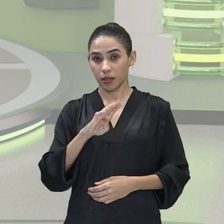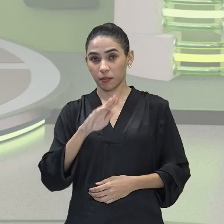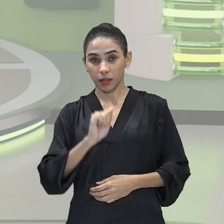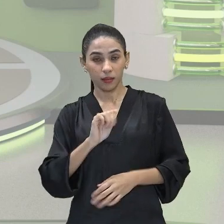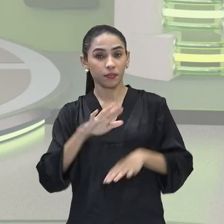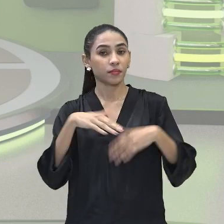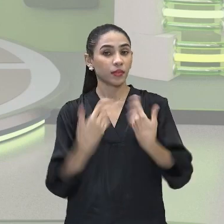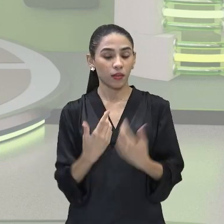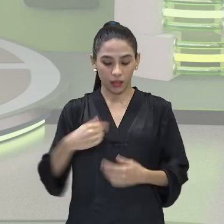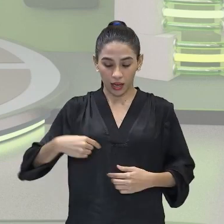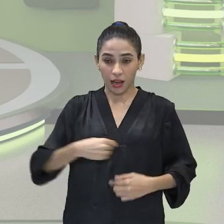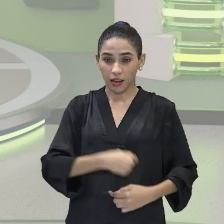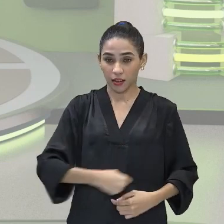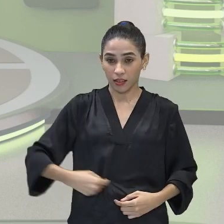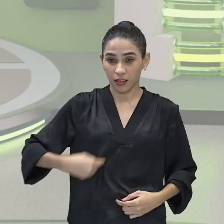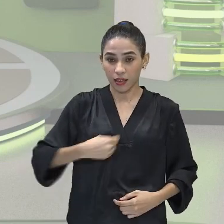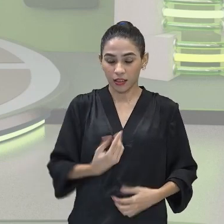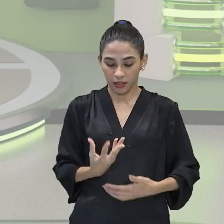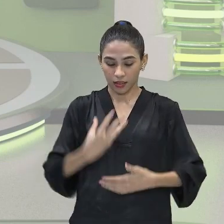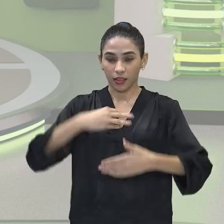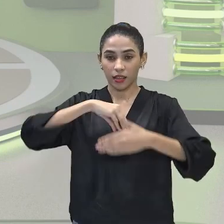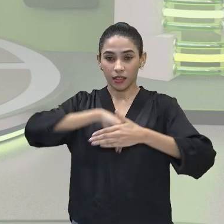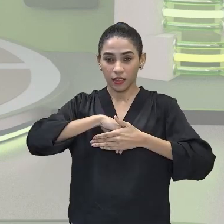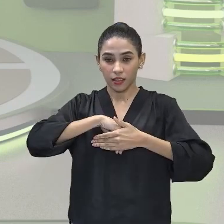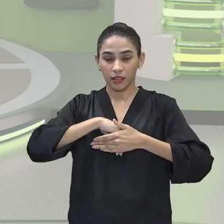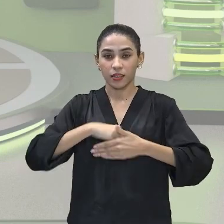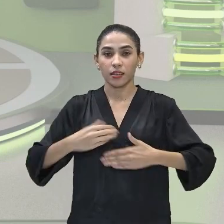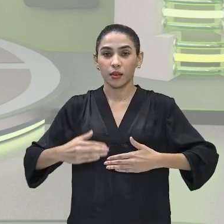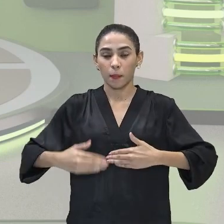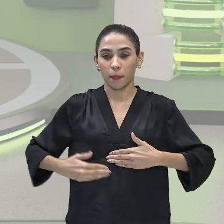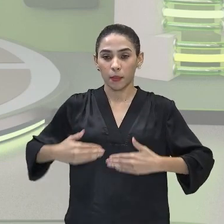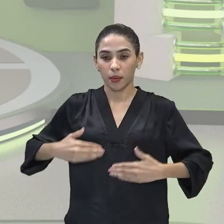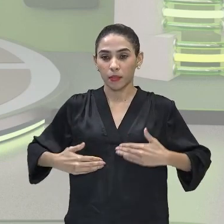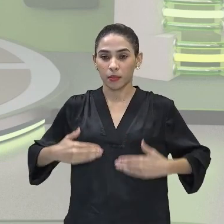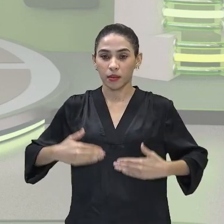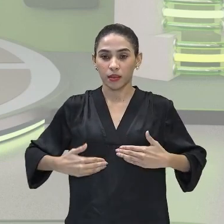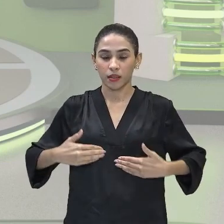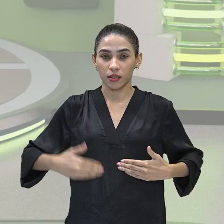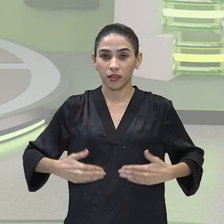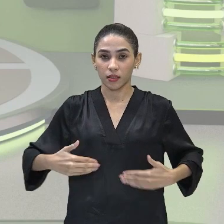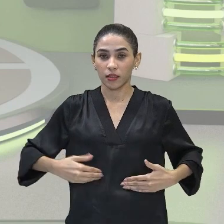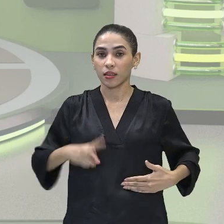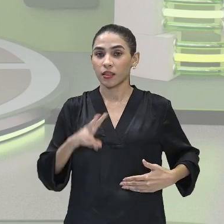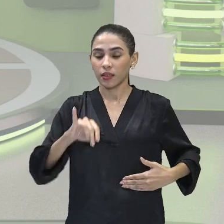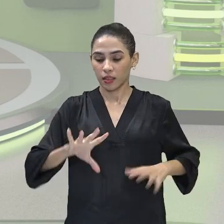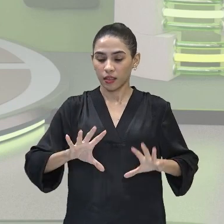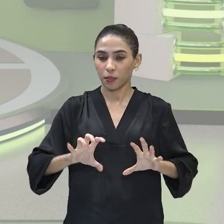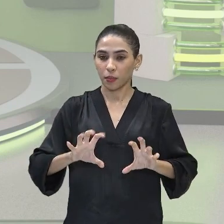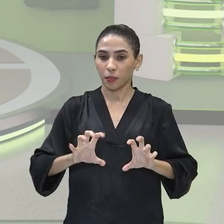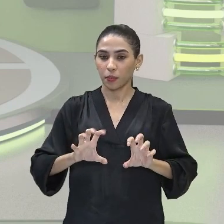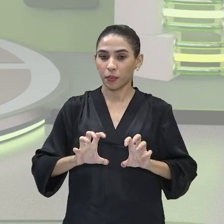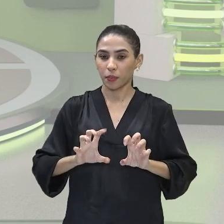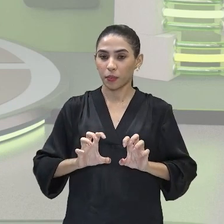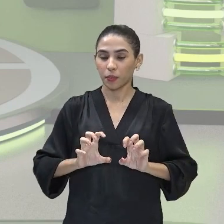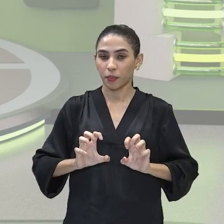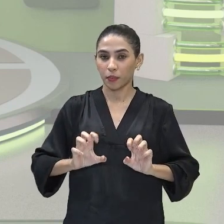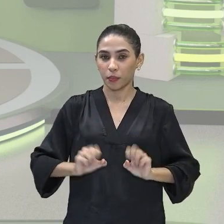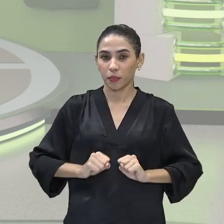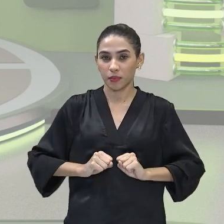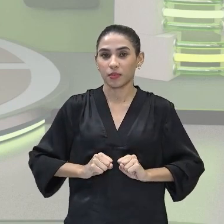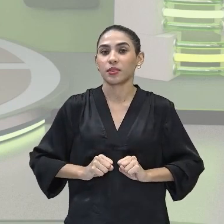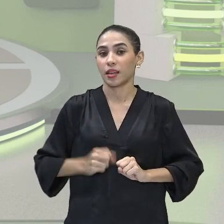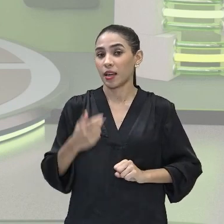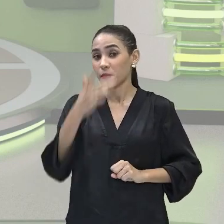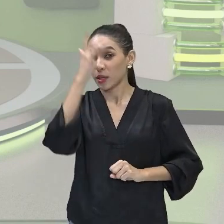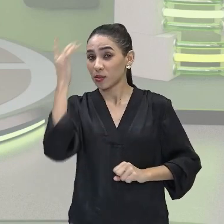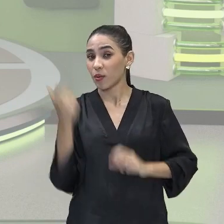lá dentro ele vai se instalar no intestino, nas paredes intestinais e vai começar a absorver os nutrientes que a pessoa deveria